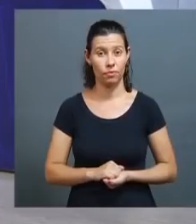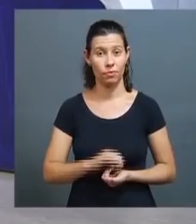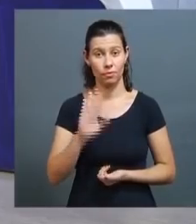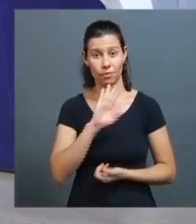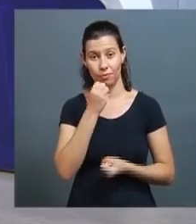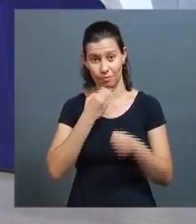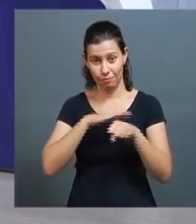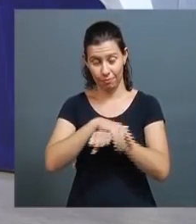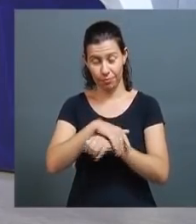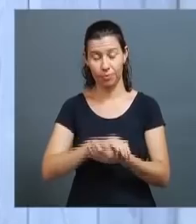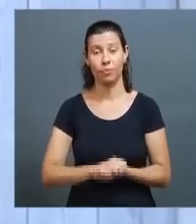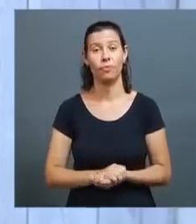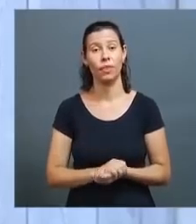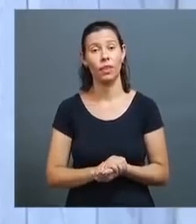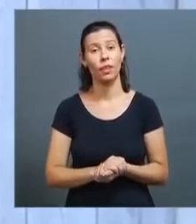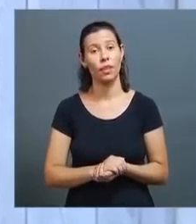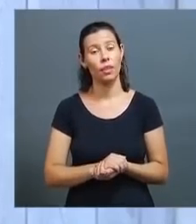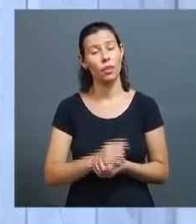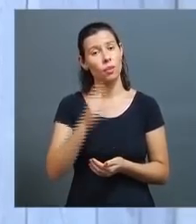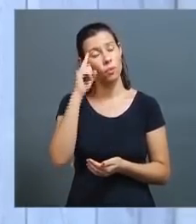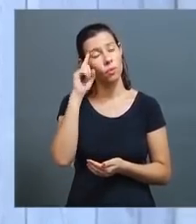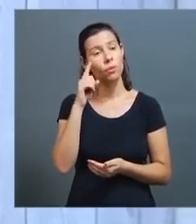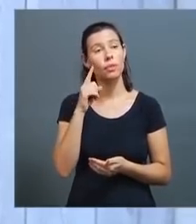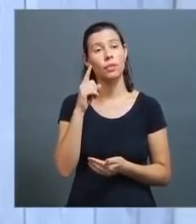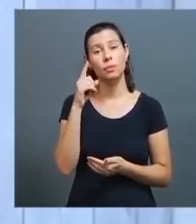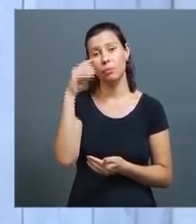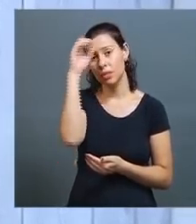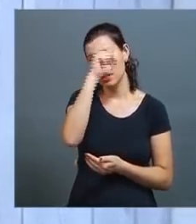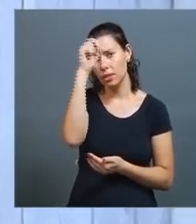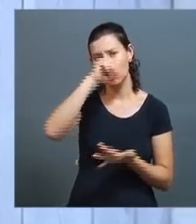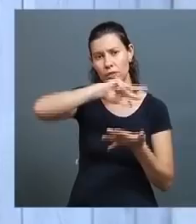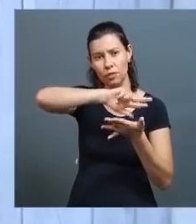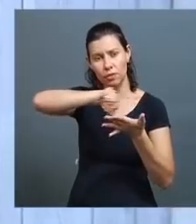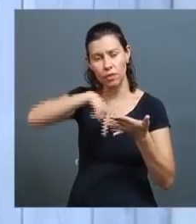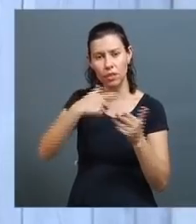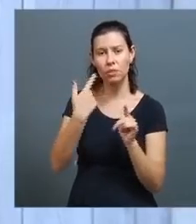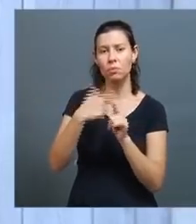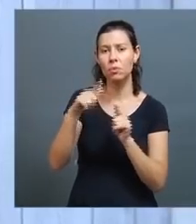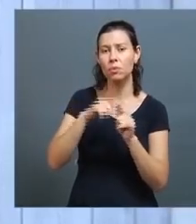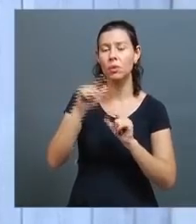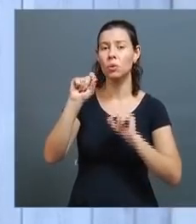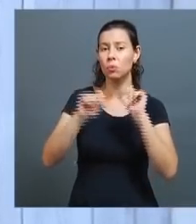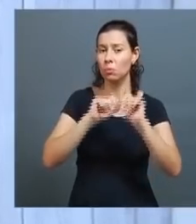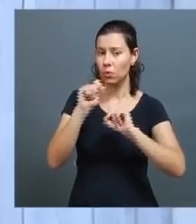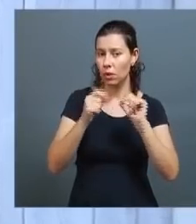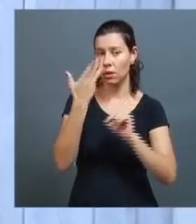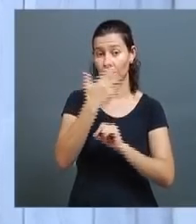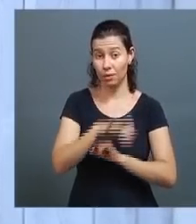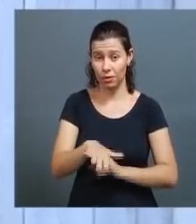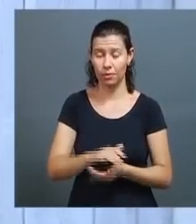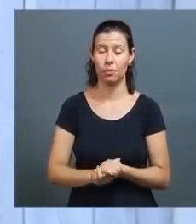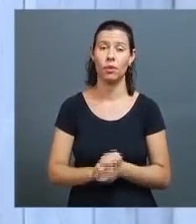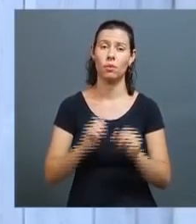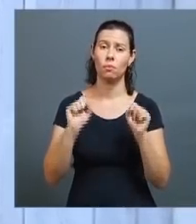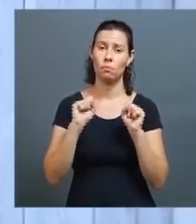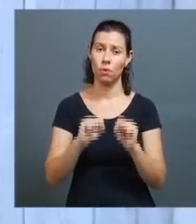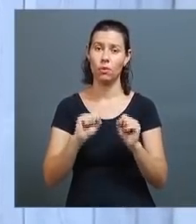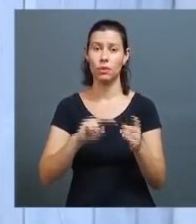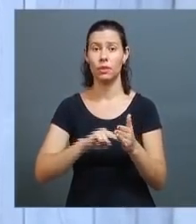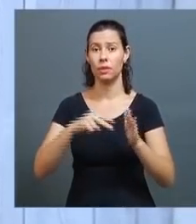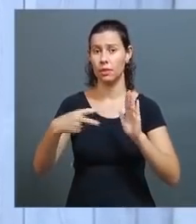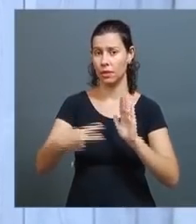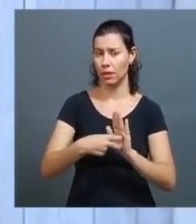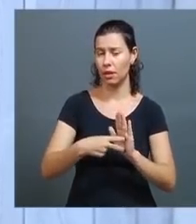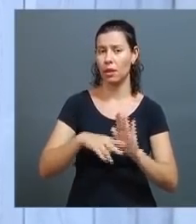Olá, boa noite. Quais são os principais tipos de dificuldades de aprendizagem durante a infância? Elas podem significar algum